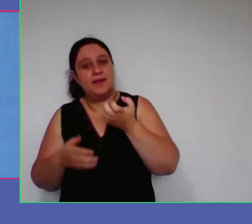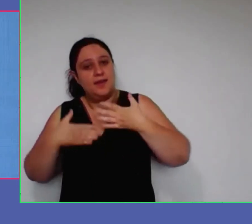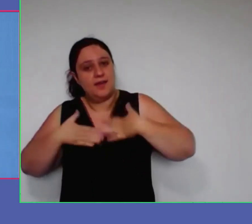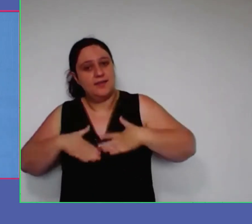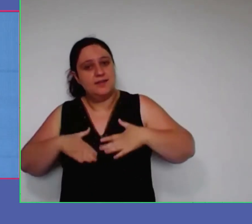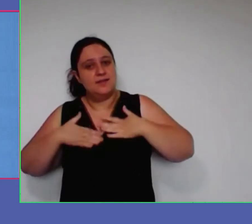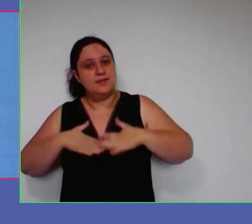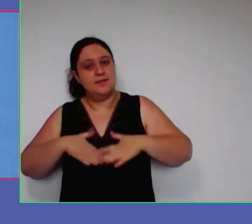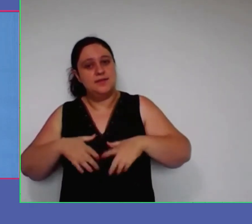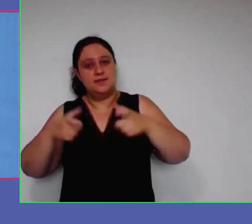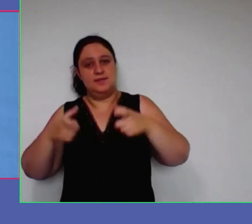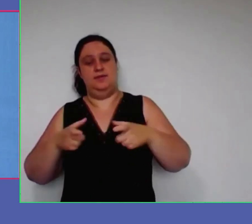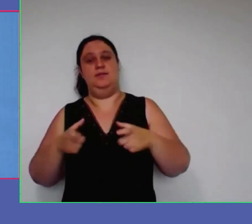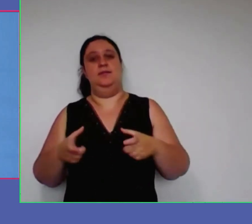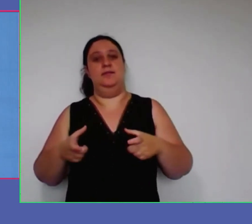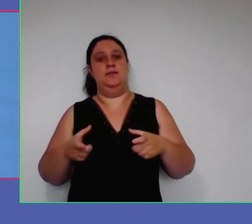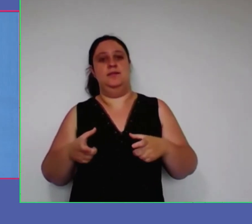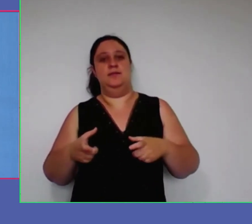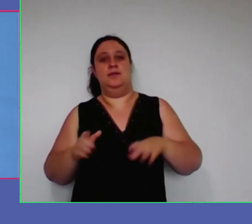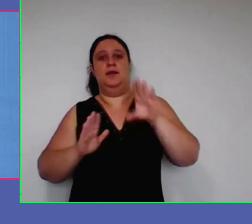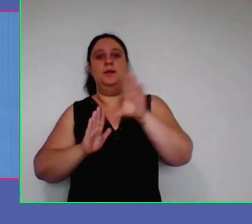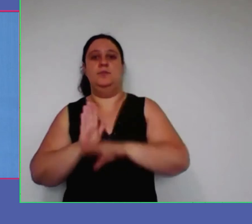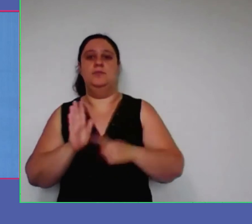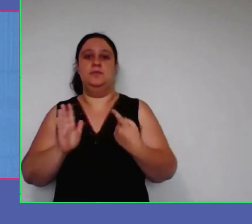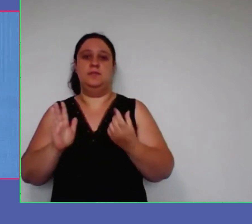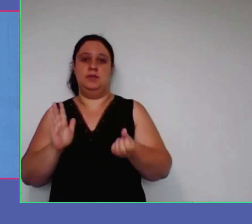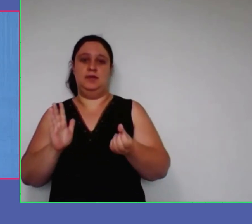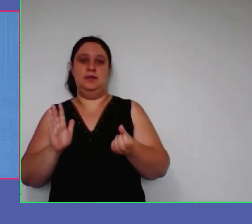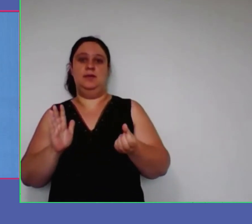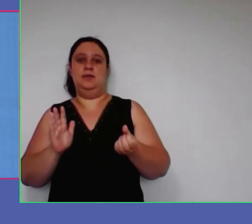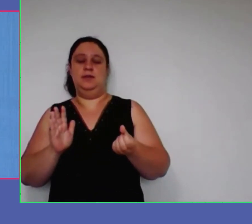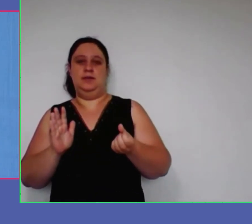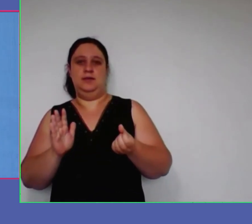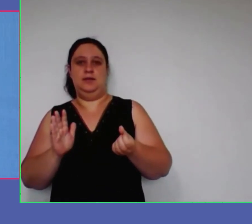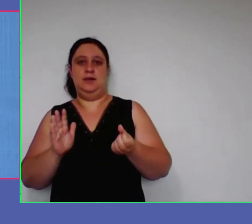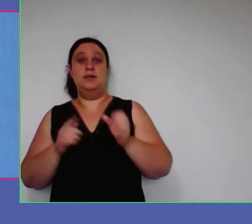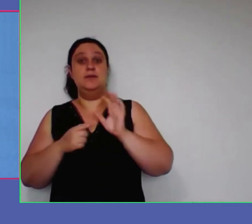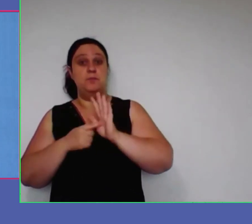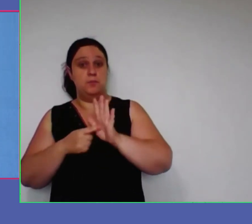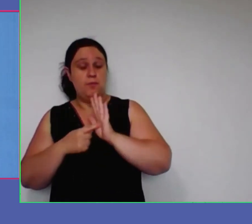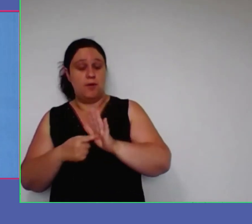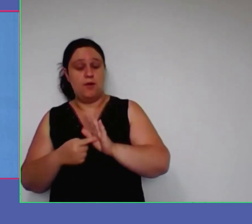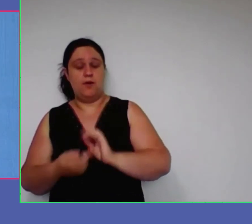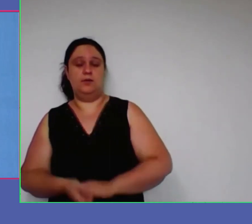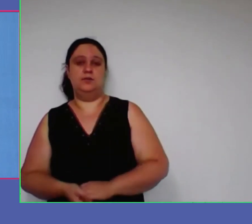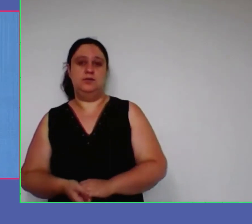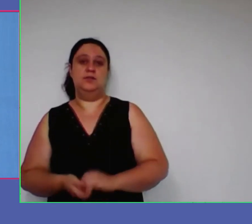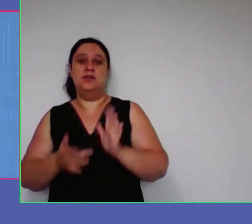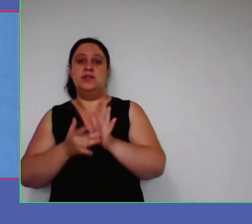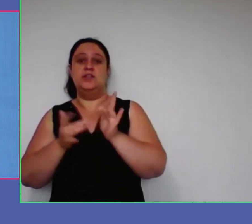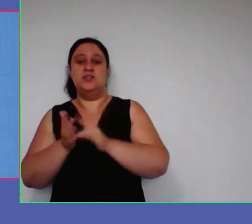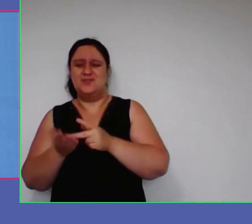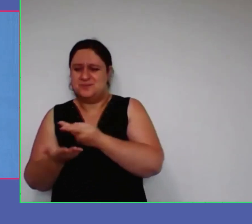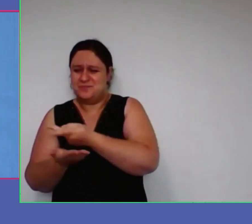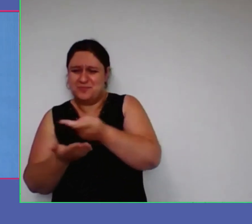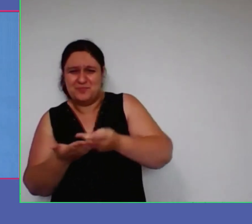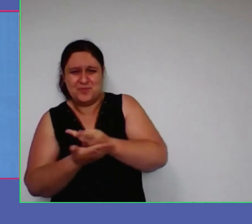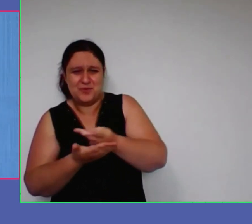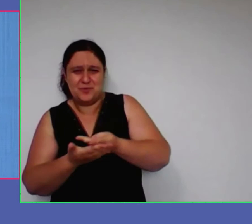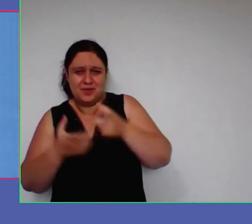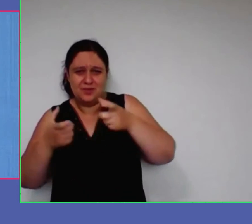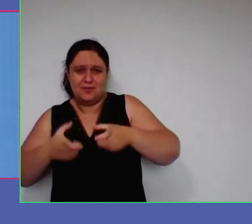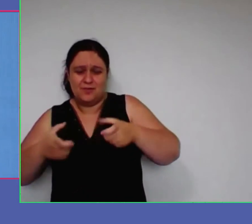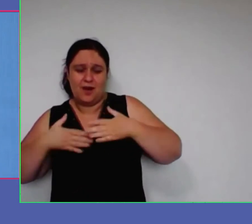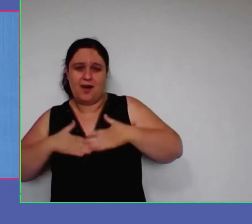A capítulo 16 dá essa virada. Jesus está procurando esse lugar de descanso. Esse lugar